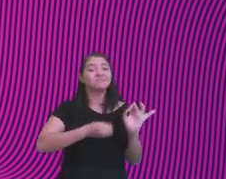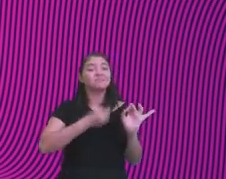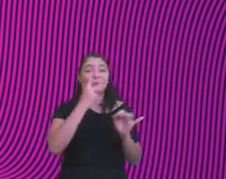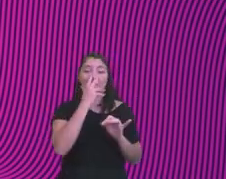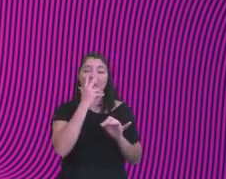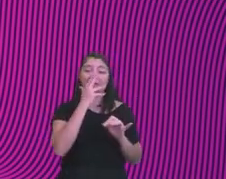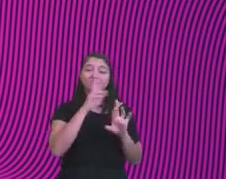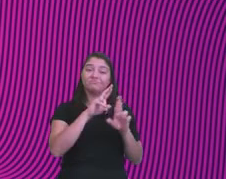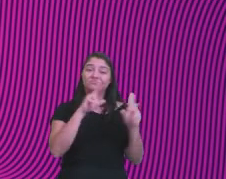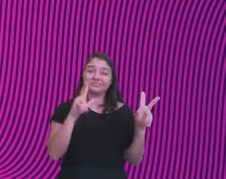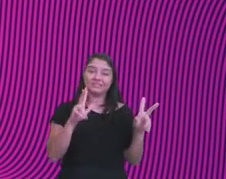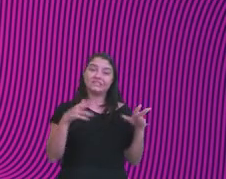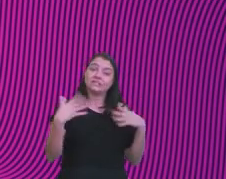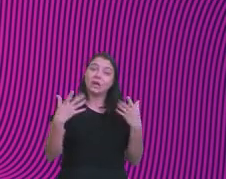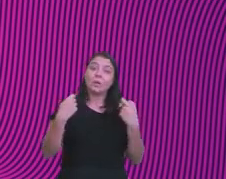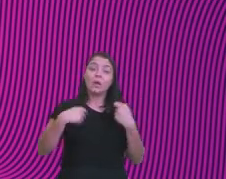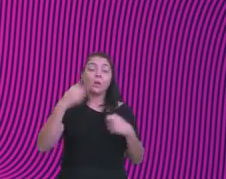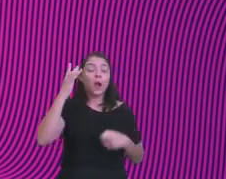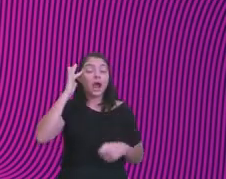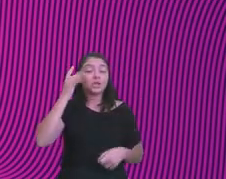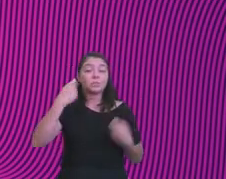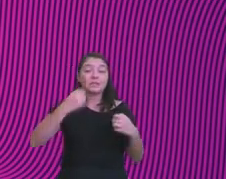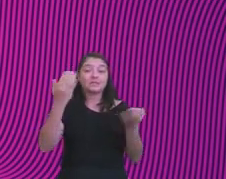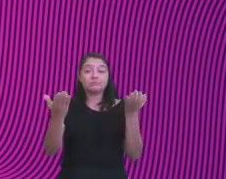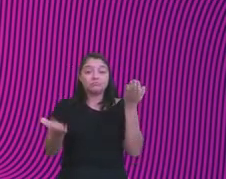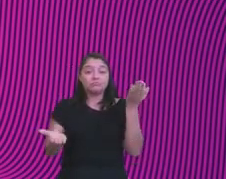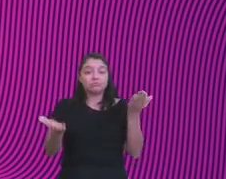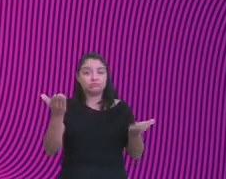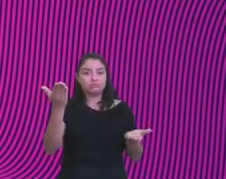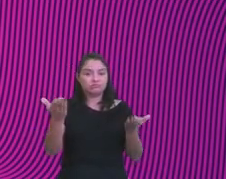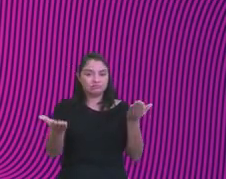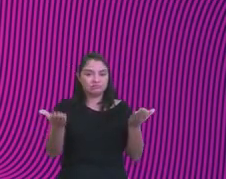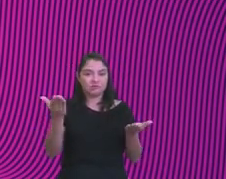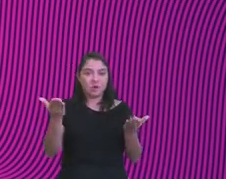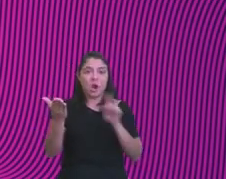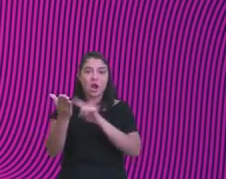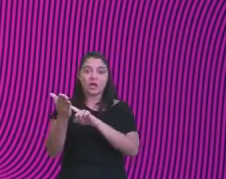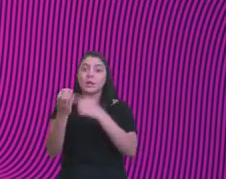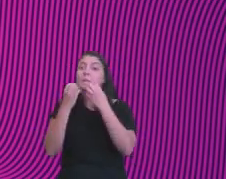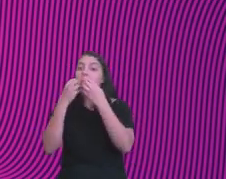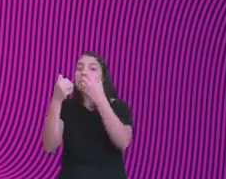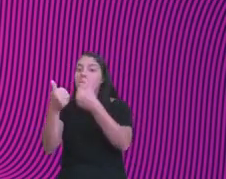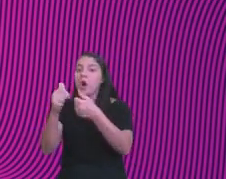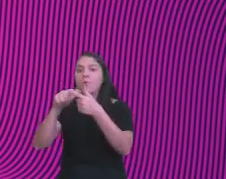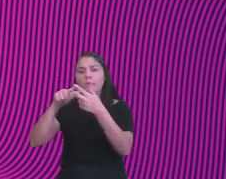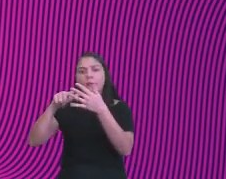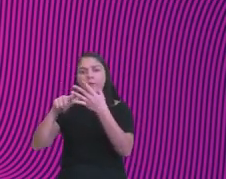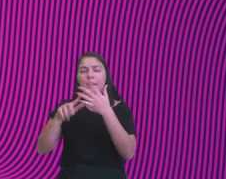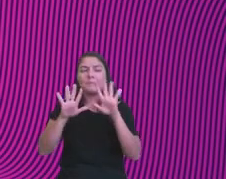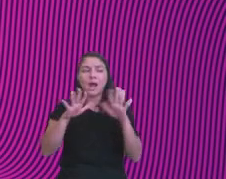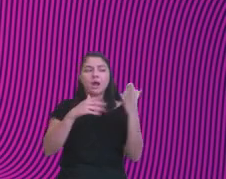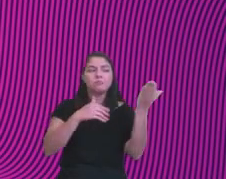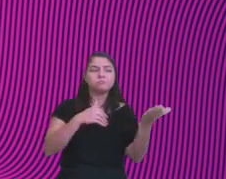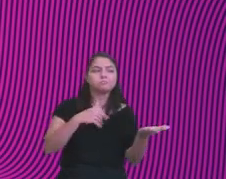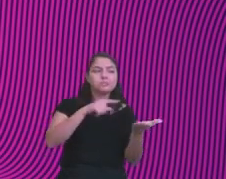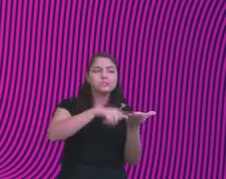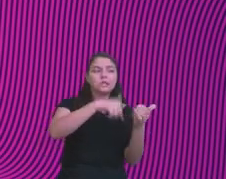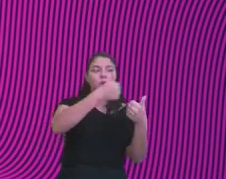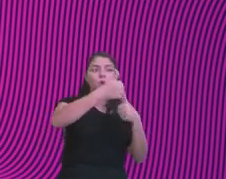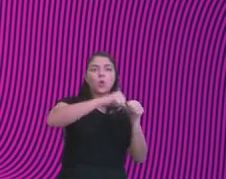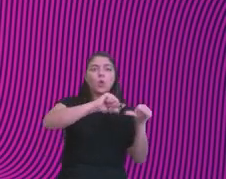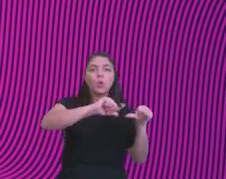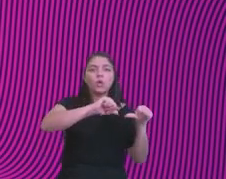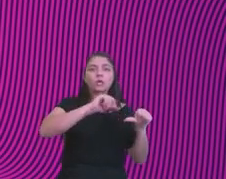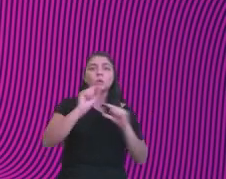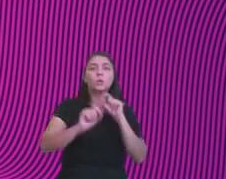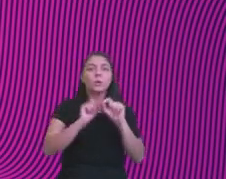riscos e o impacto da cirurgia sobre esse paciente. É possível nós termos as duas alternativas,